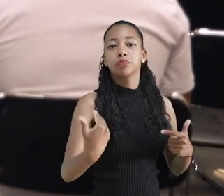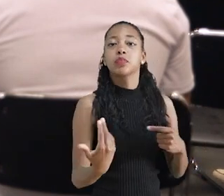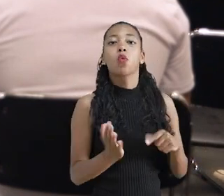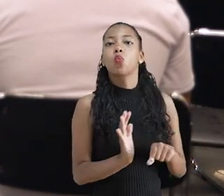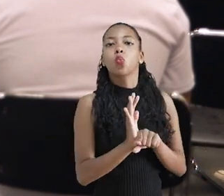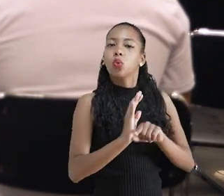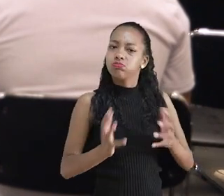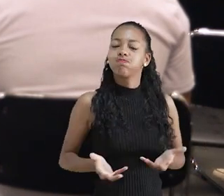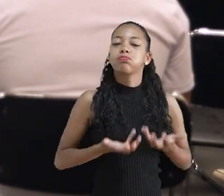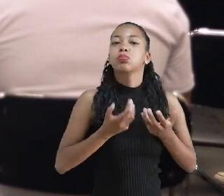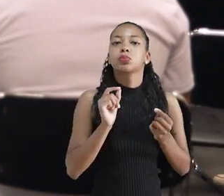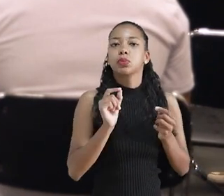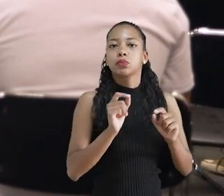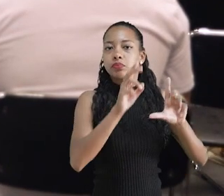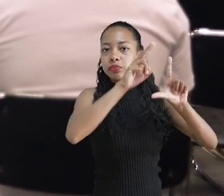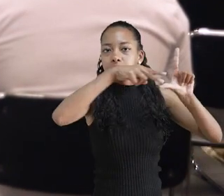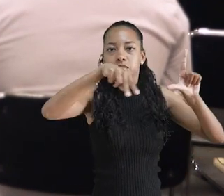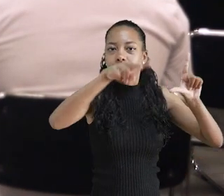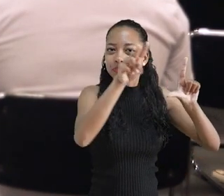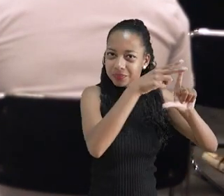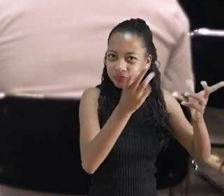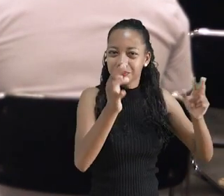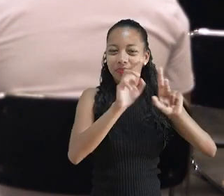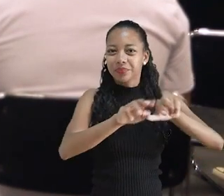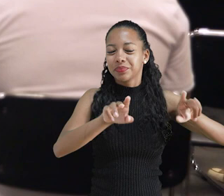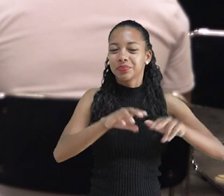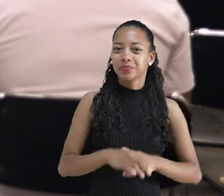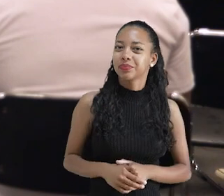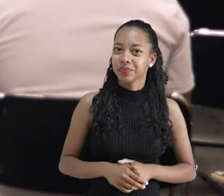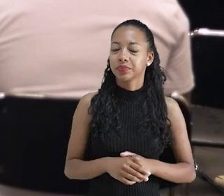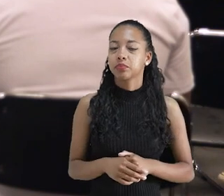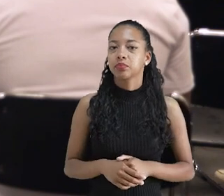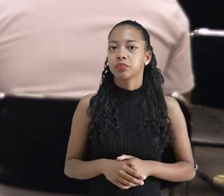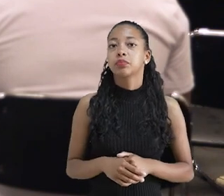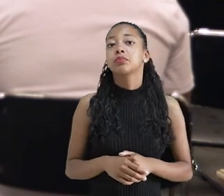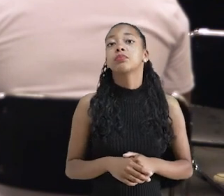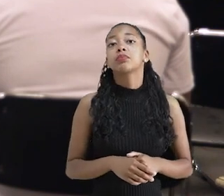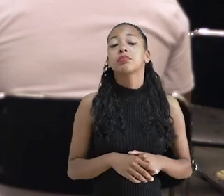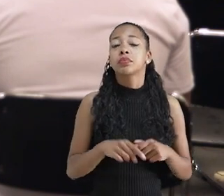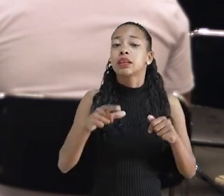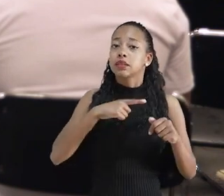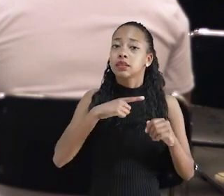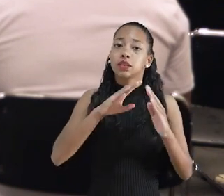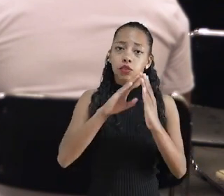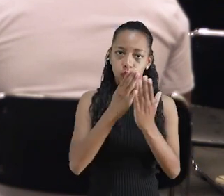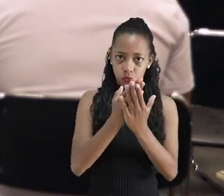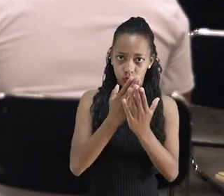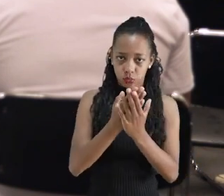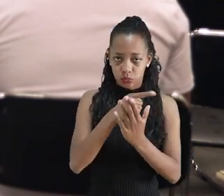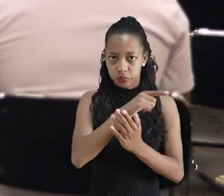do audiovisual essa pressão midiática e conseguimos tem uma escola no bairro que é a Escola Técnica cels